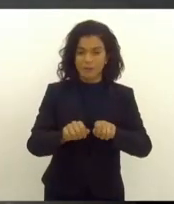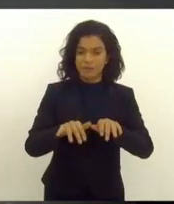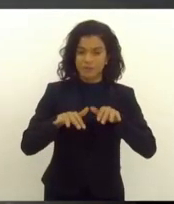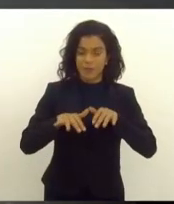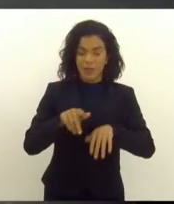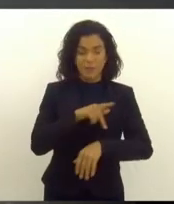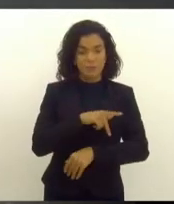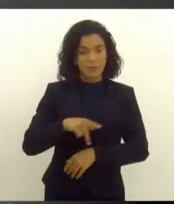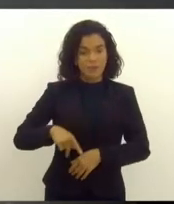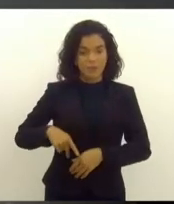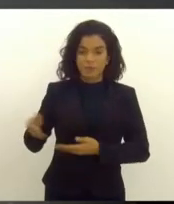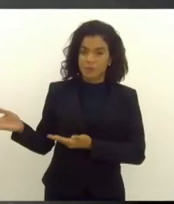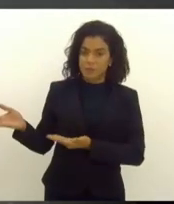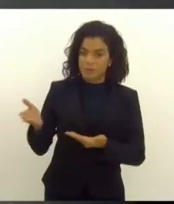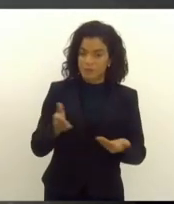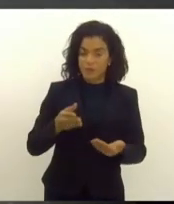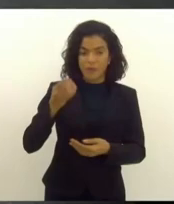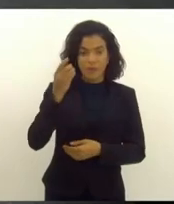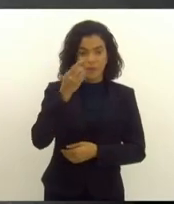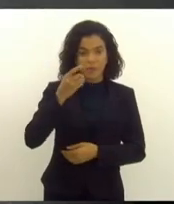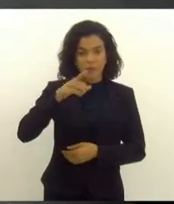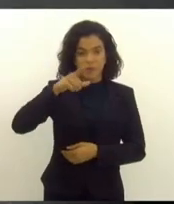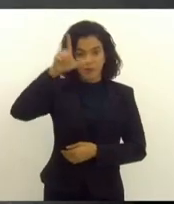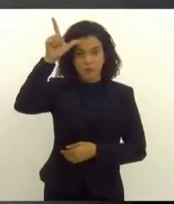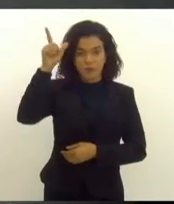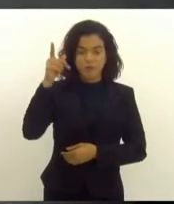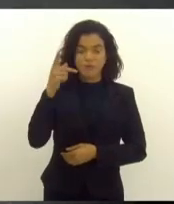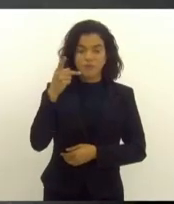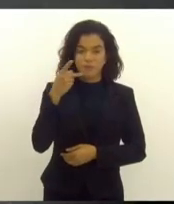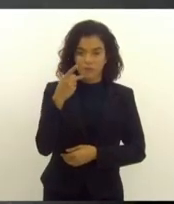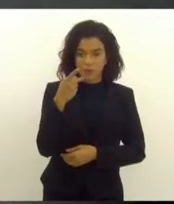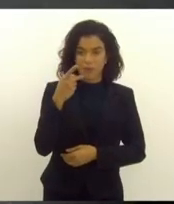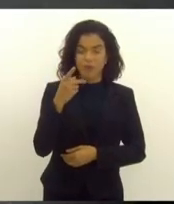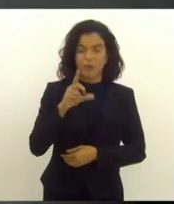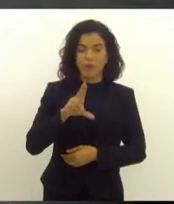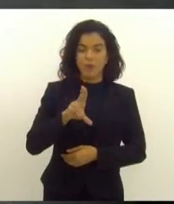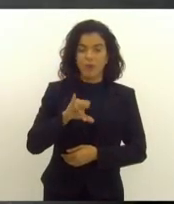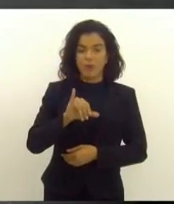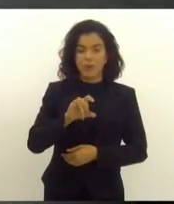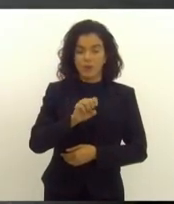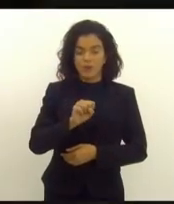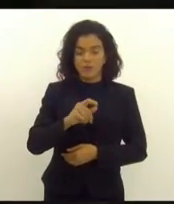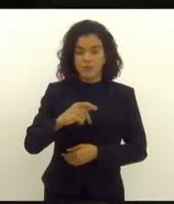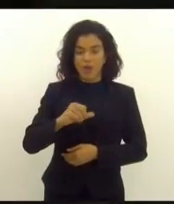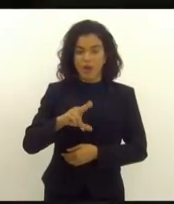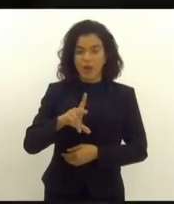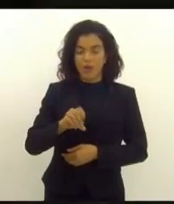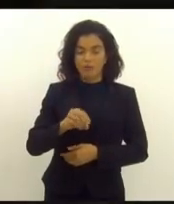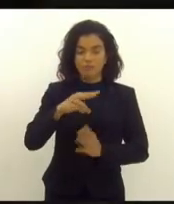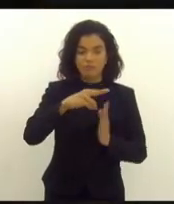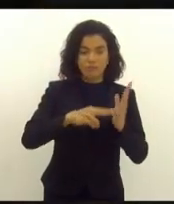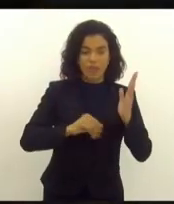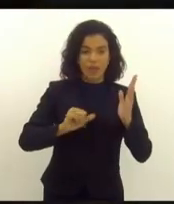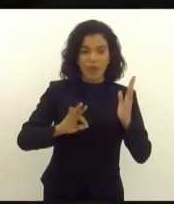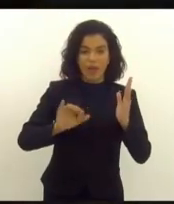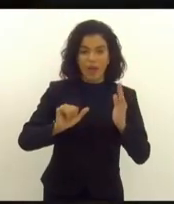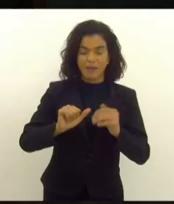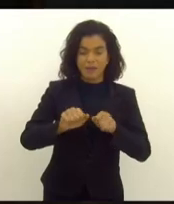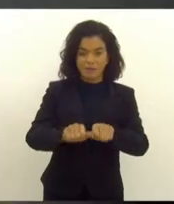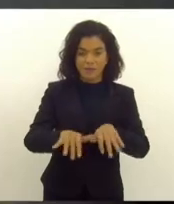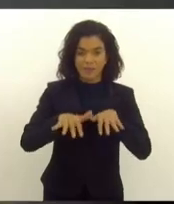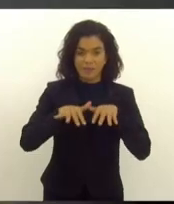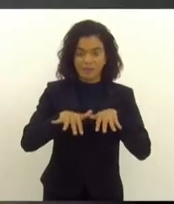a presidência convido o senhor Luiz Paulo Deputado Luiz Paulo para fazer a leitura da ata da sessão anterior